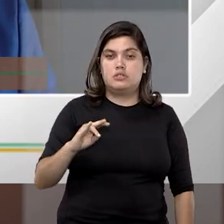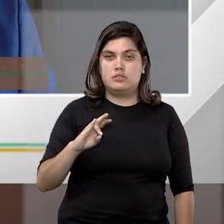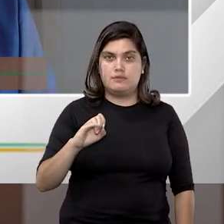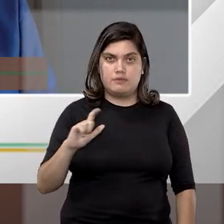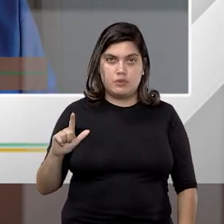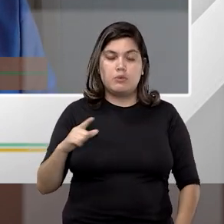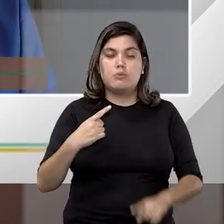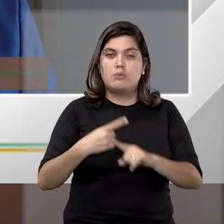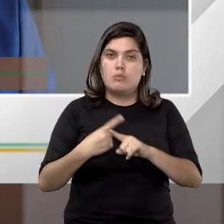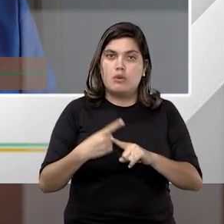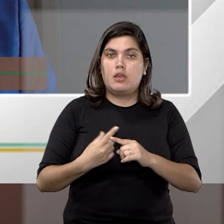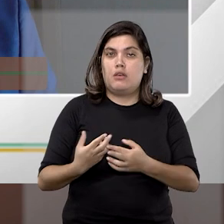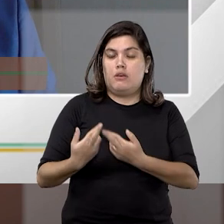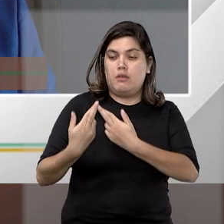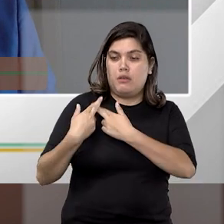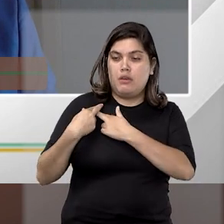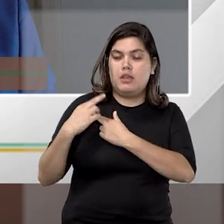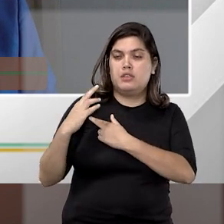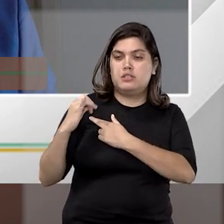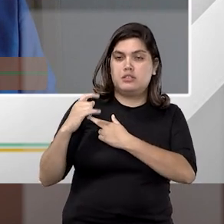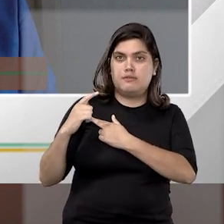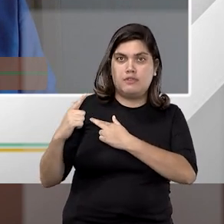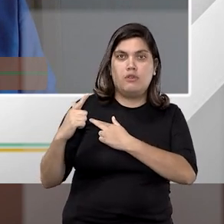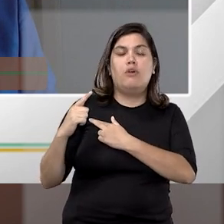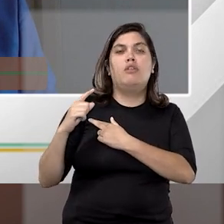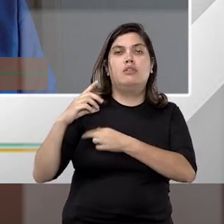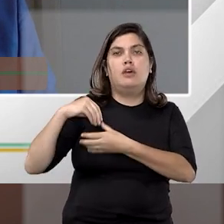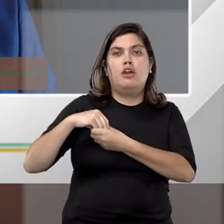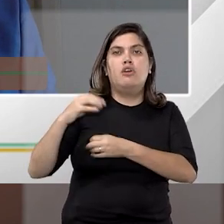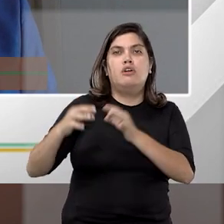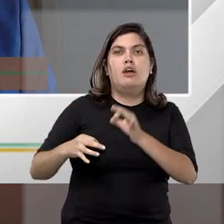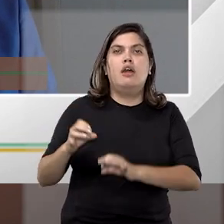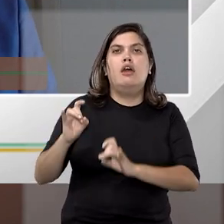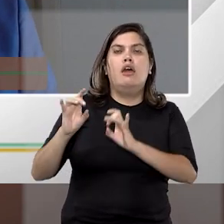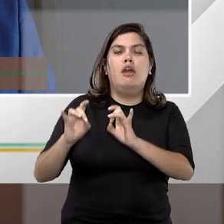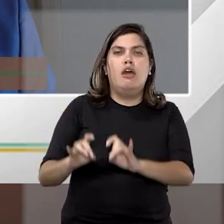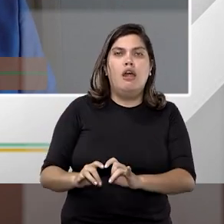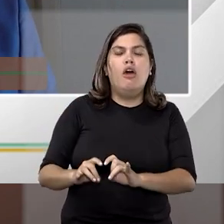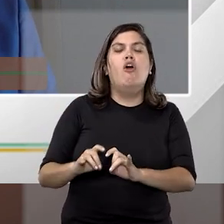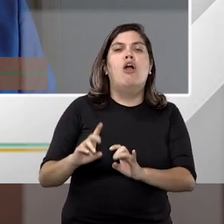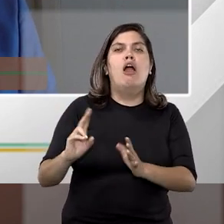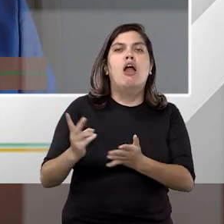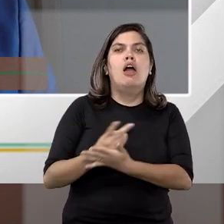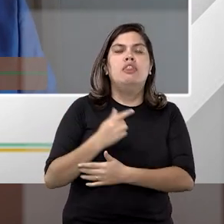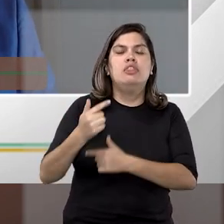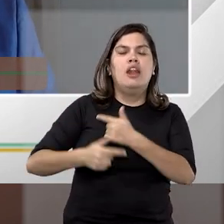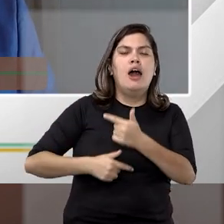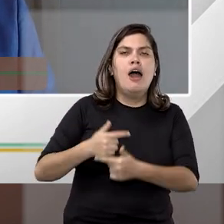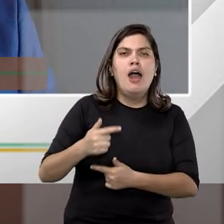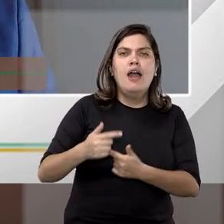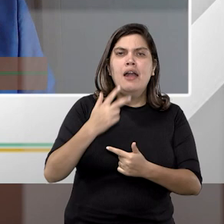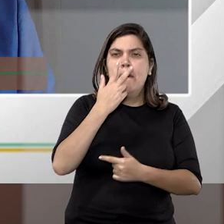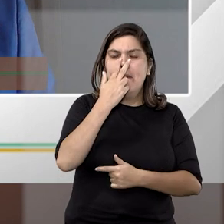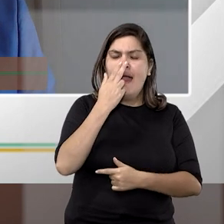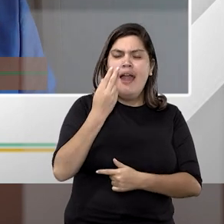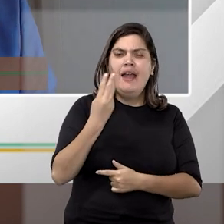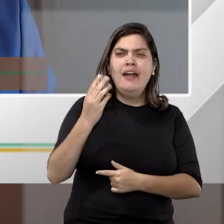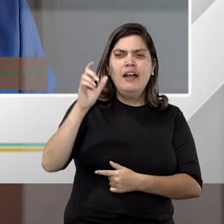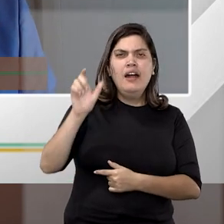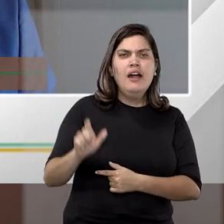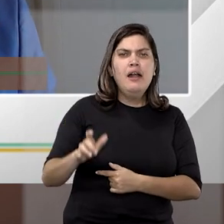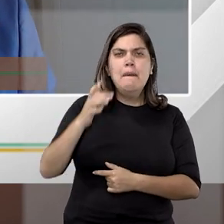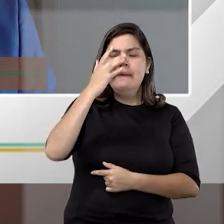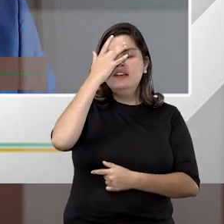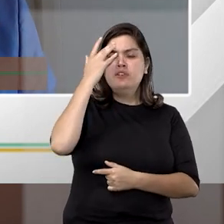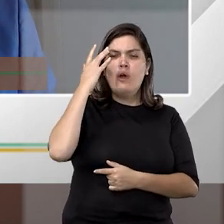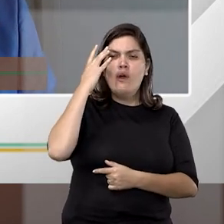cível porque o responsável Cível no Juizado Especial Criminal e acaba atuando como